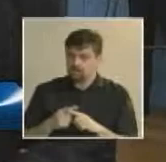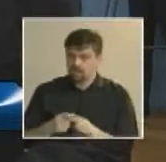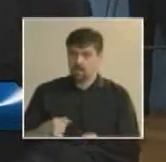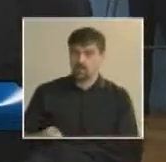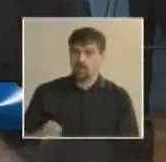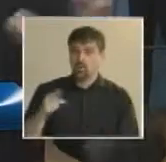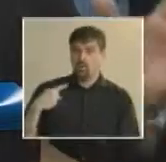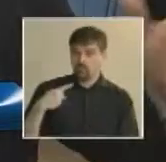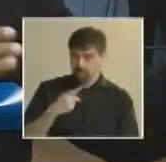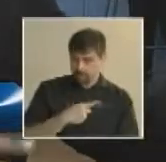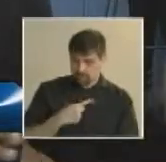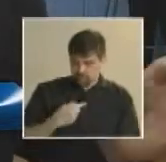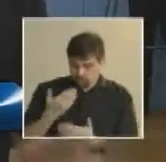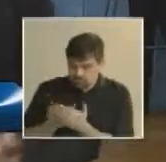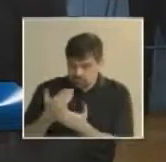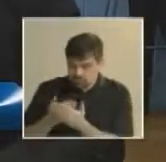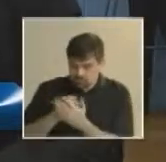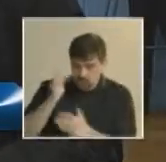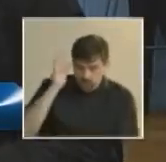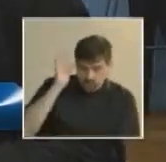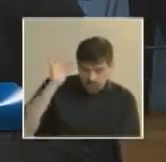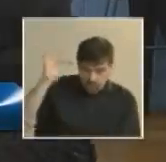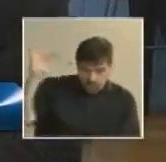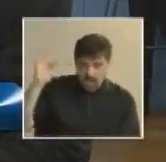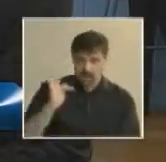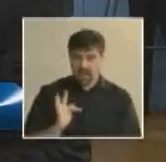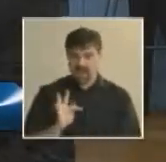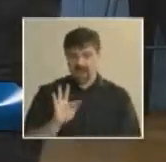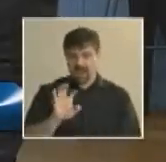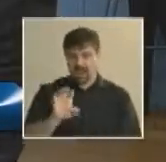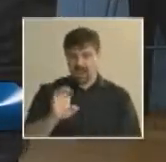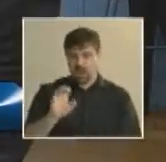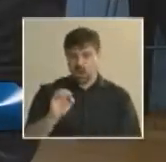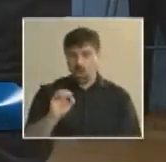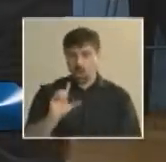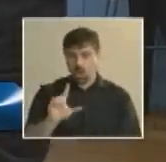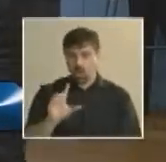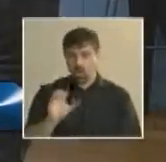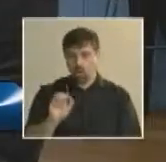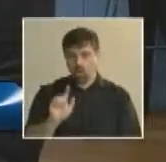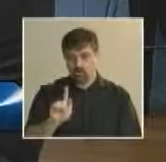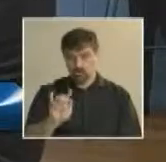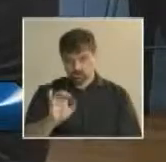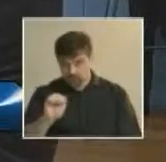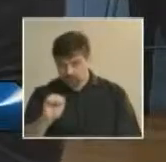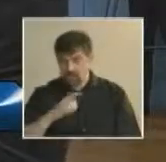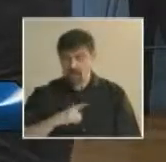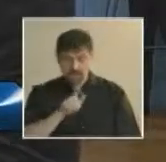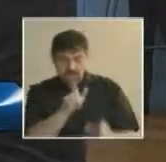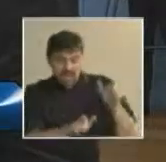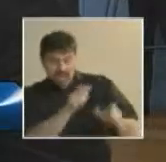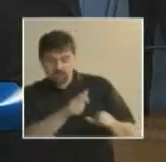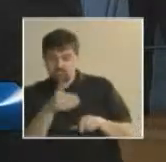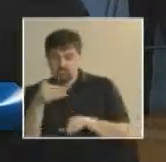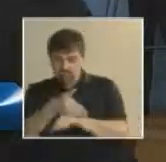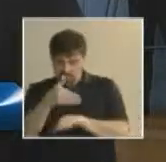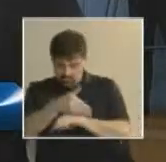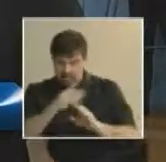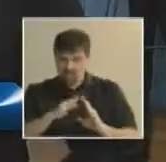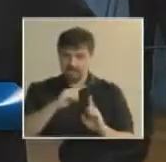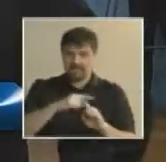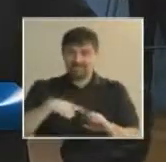teológica na maior parte das vezes teológica e os membros da igreja com outro tipo de Formação